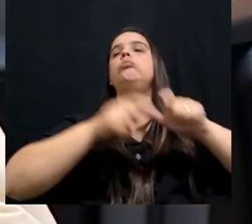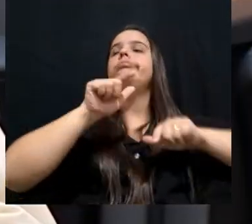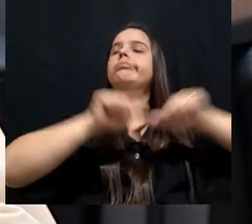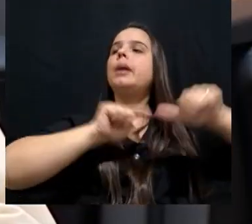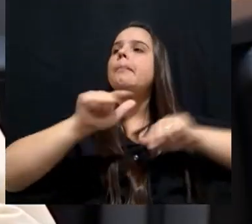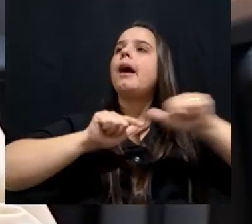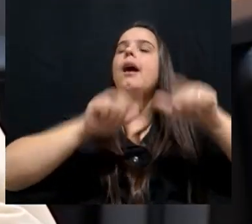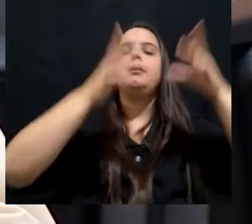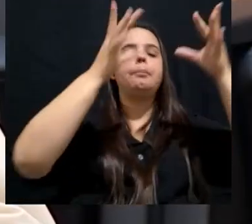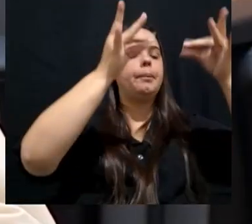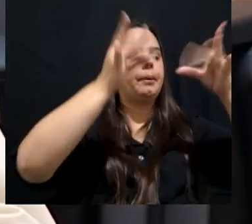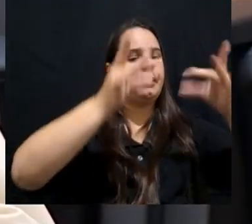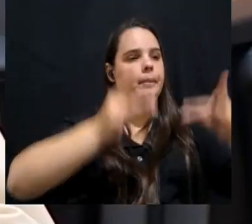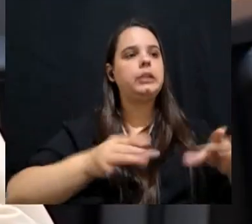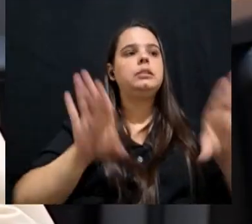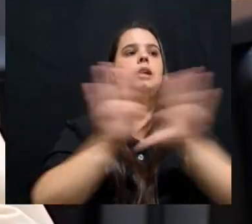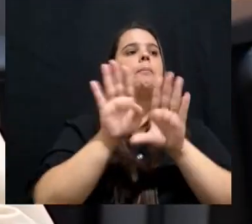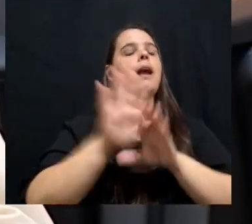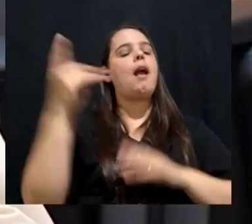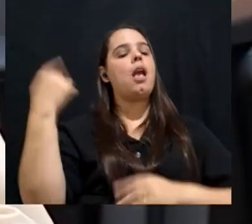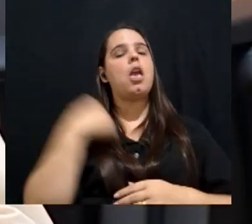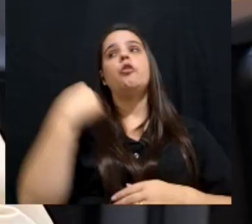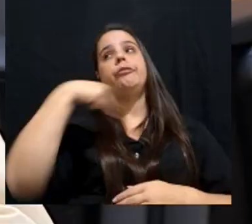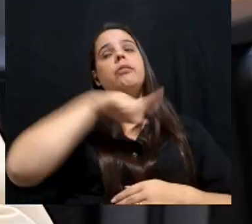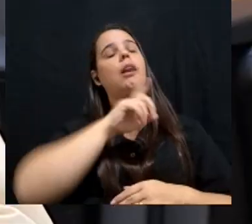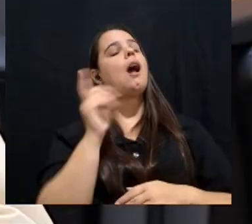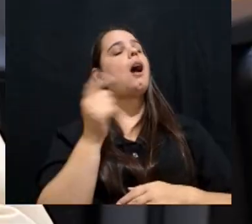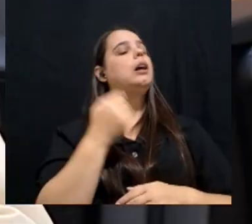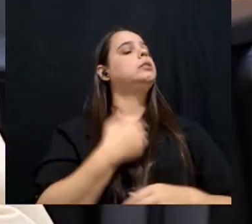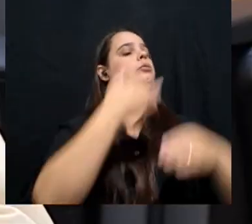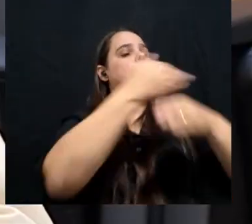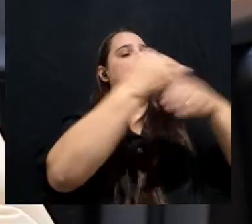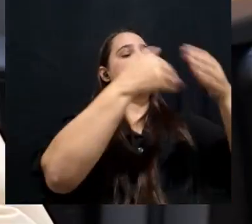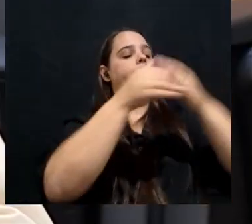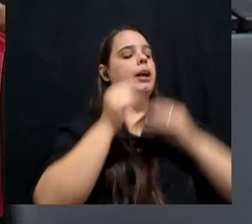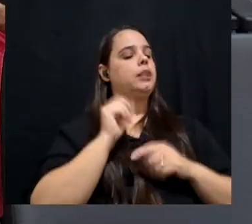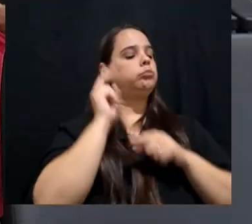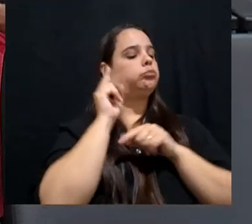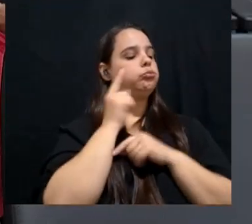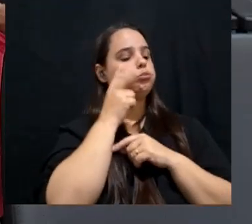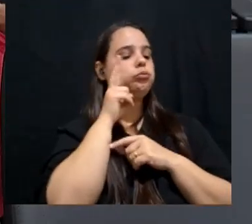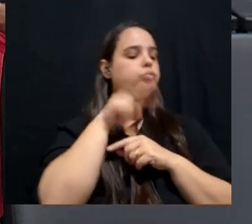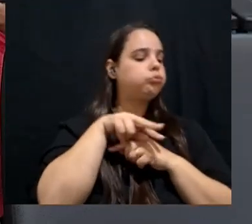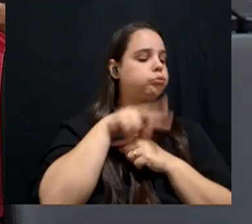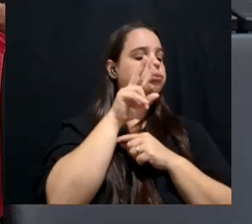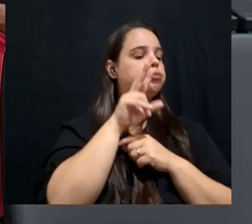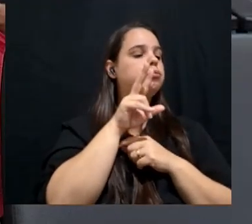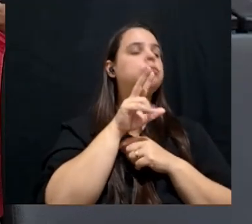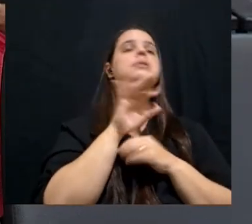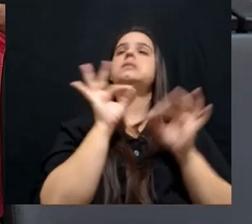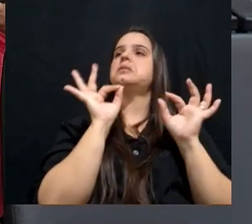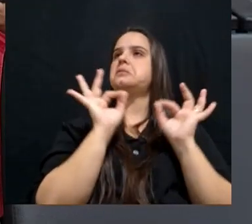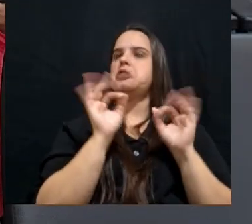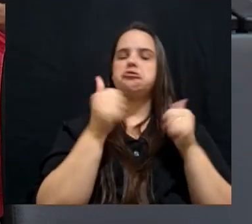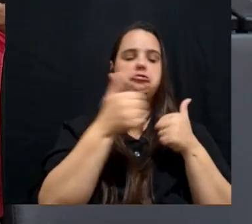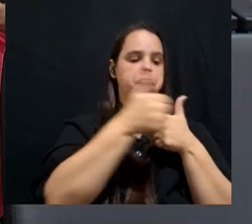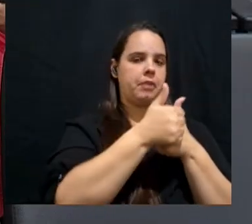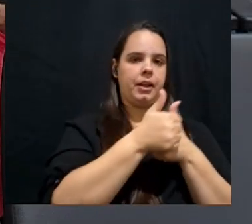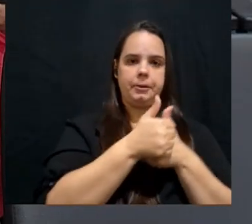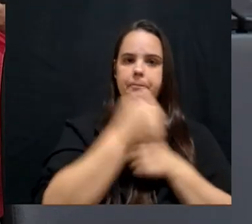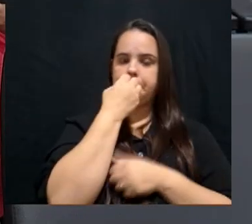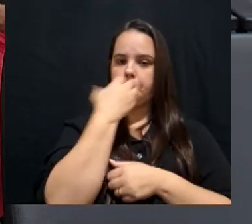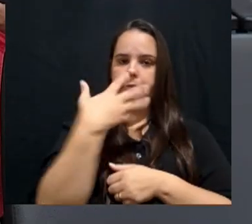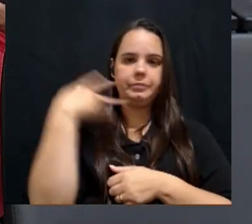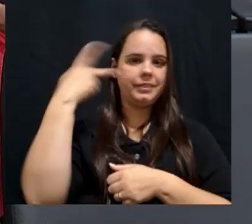também, Sim. lá nas obras, acompanhando. Então é por isso que nós estamos em frente. Perto. De perto. Tá certo, bom, vereador, mais de